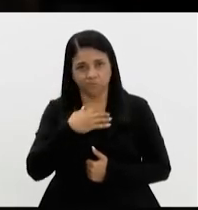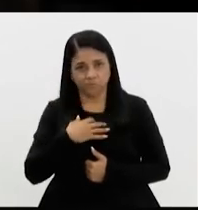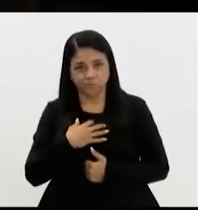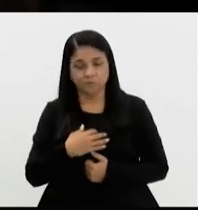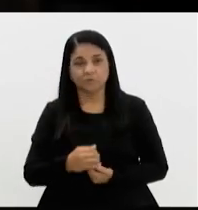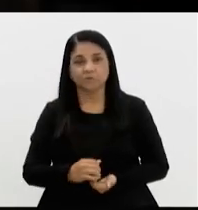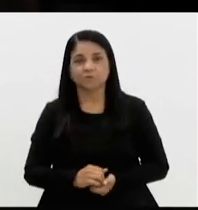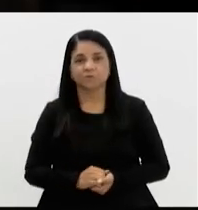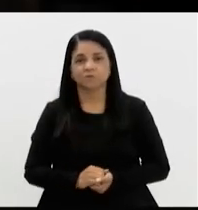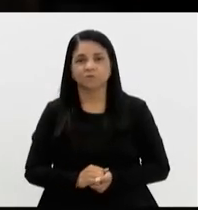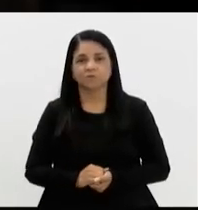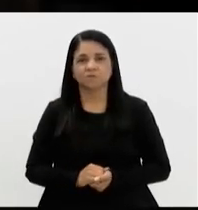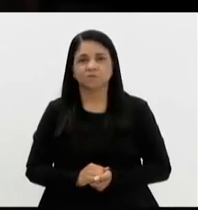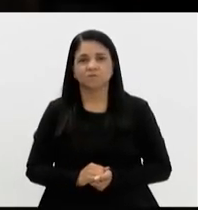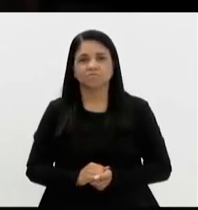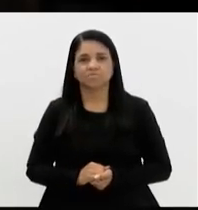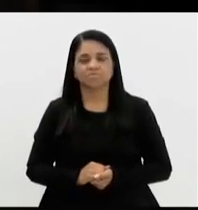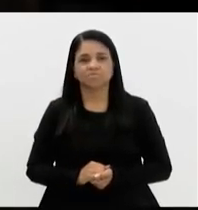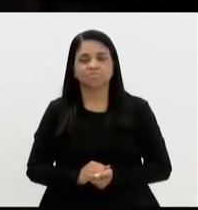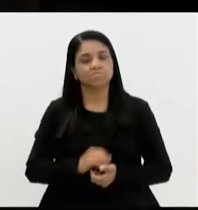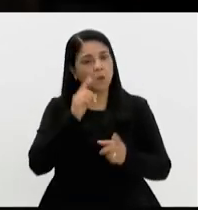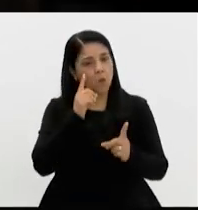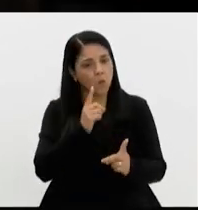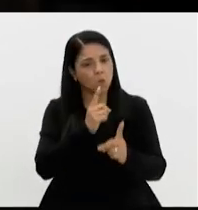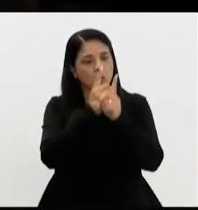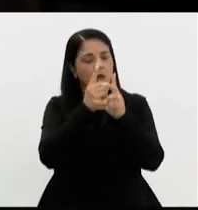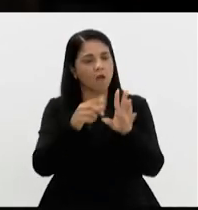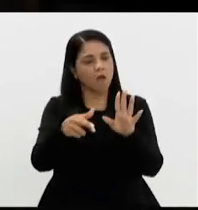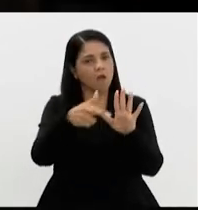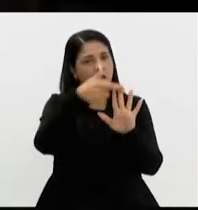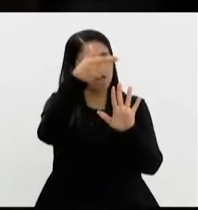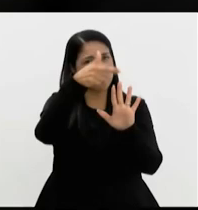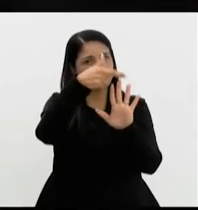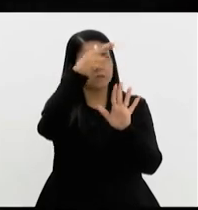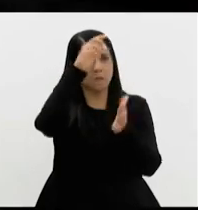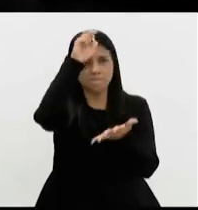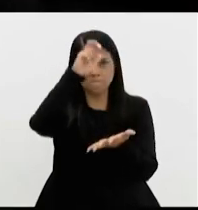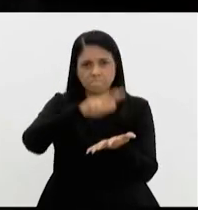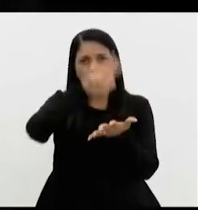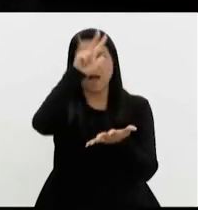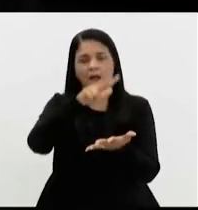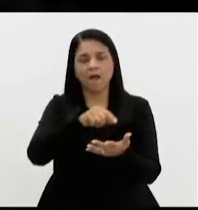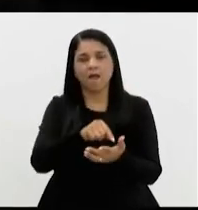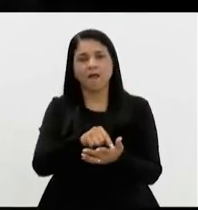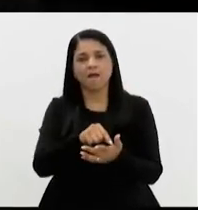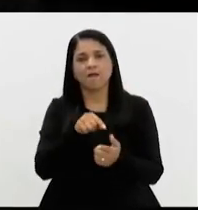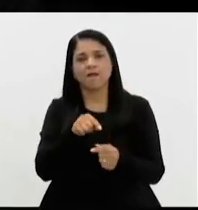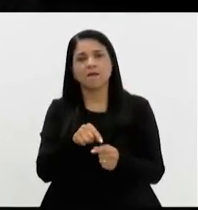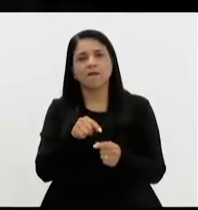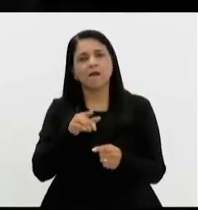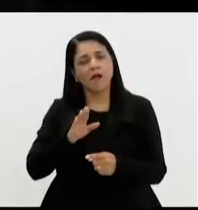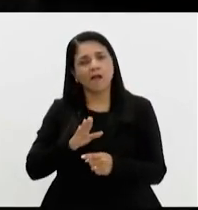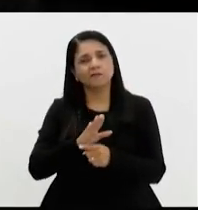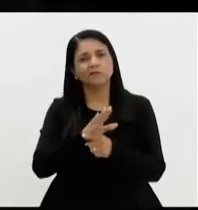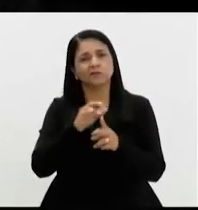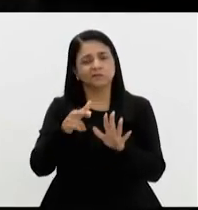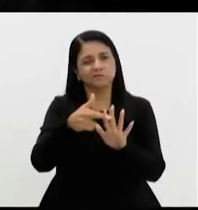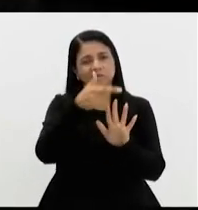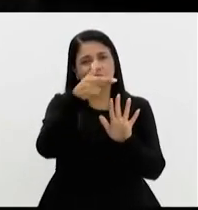a constatação na resolução e aqui também a grande contribuição dessa